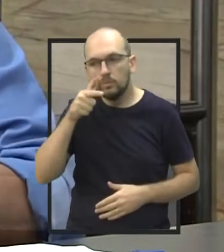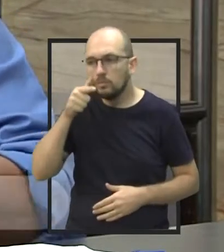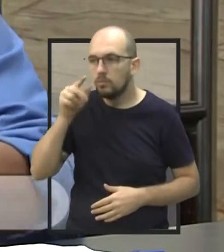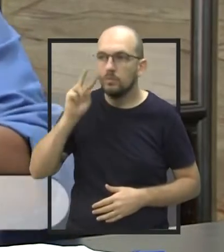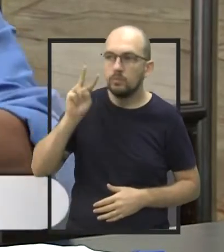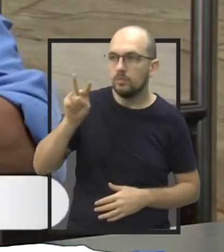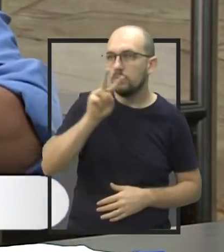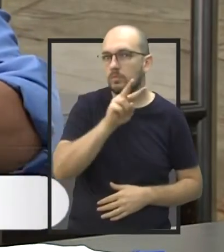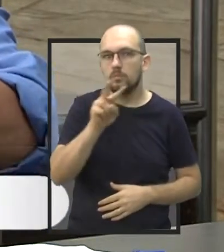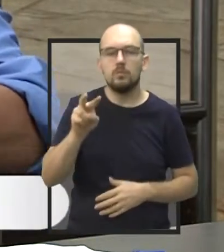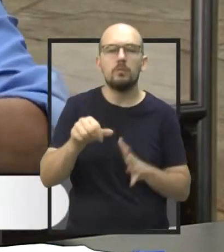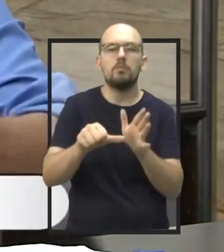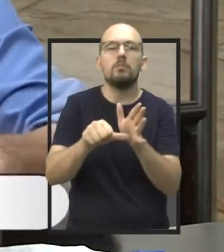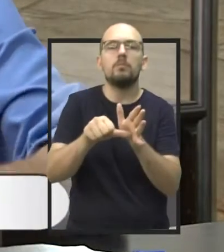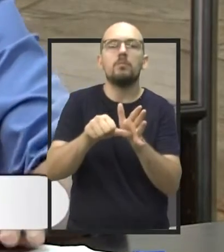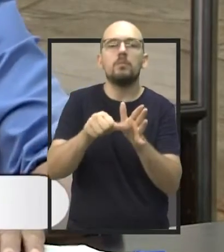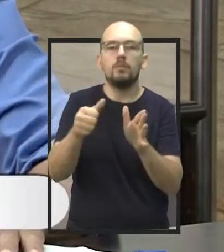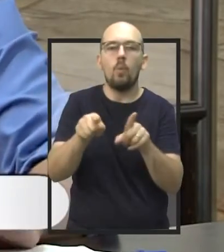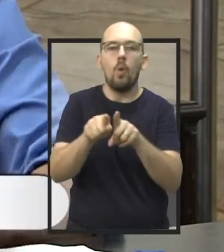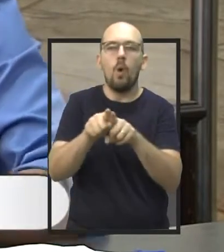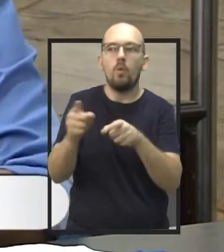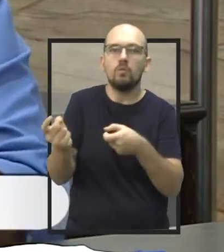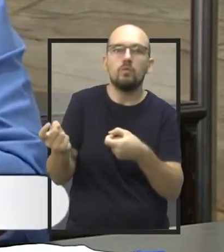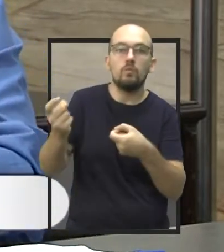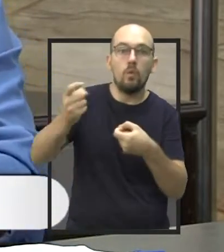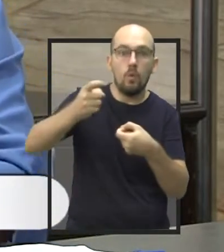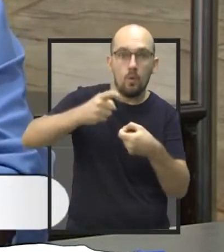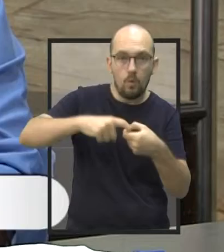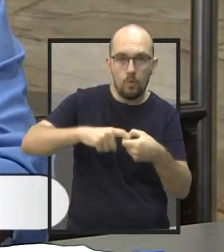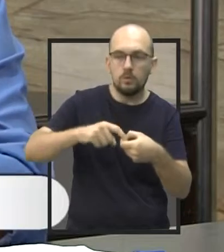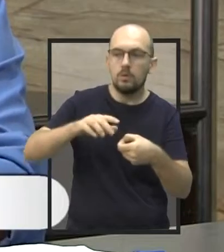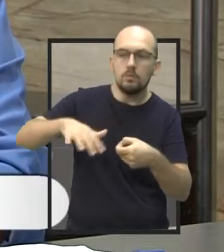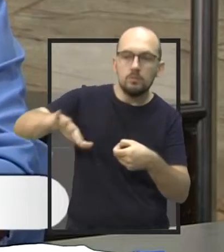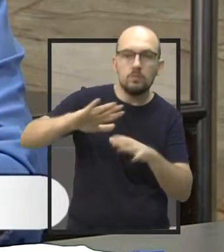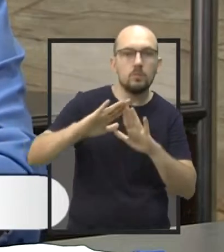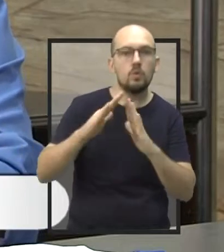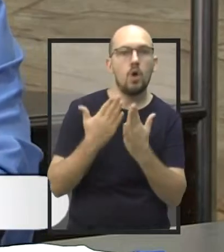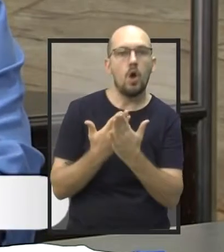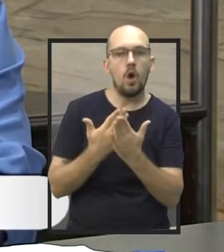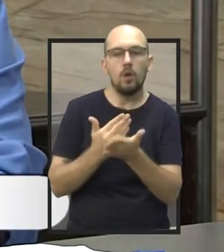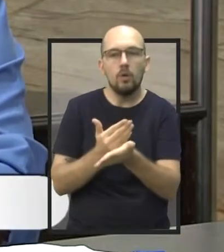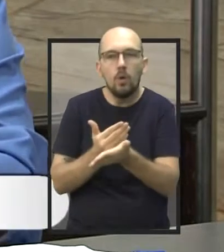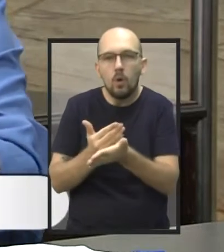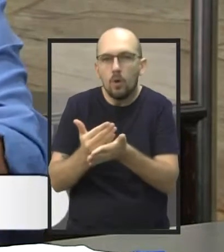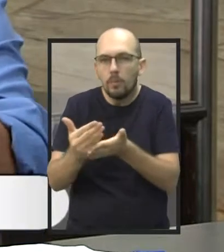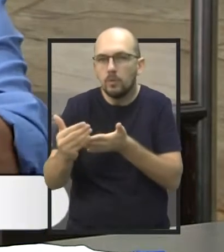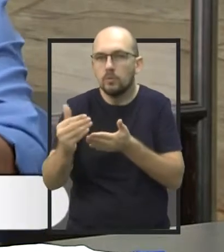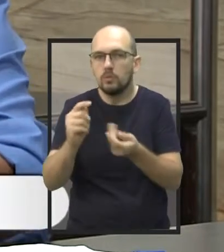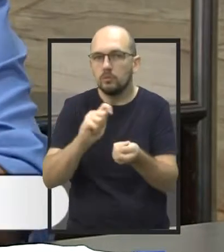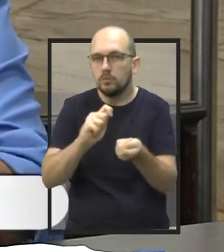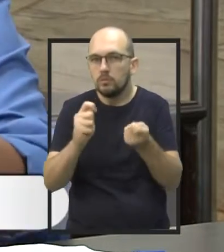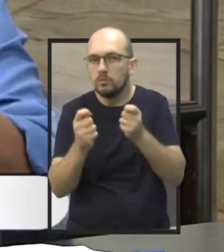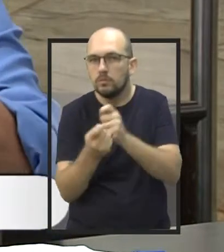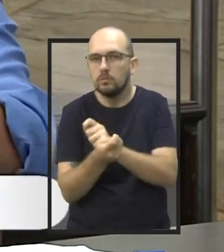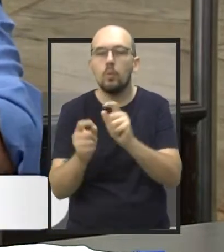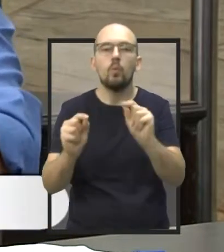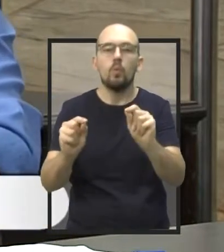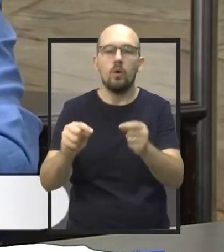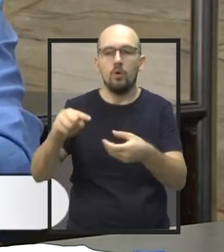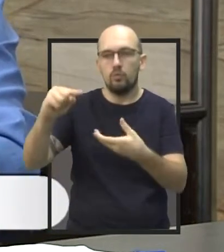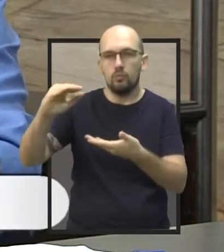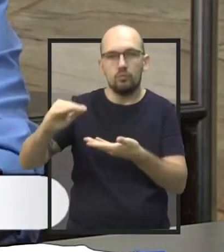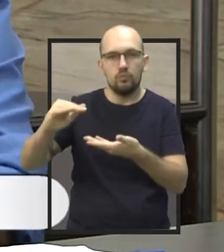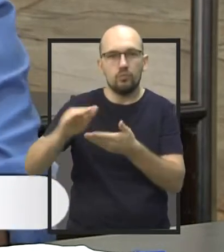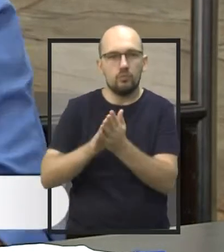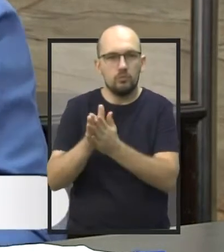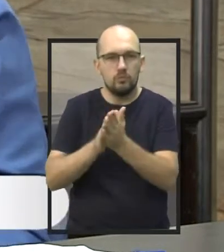o primeiro momento da volta às aulas, as escolas elas estão começando a se preparar com álcool gel, a